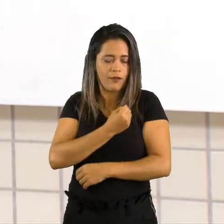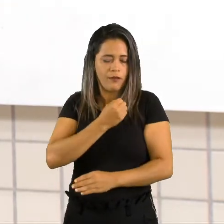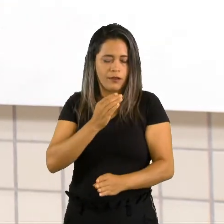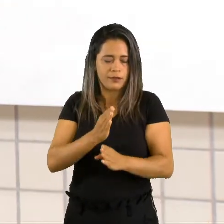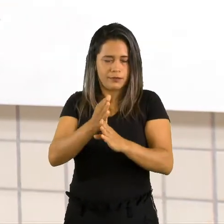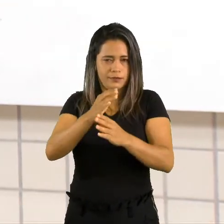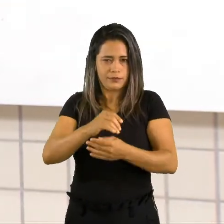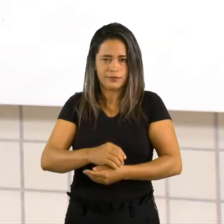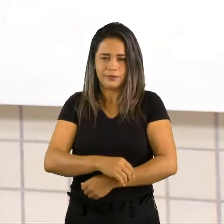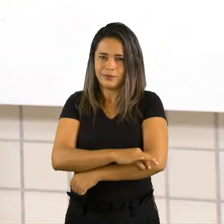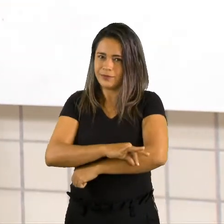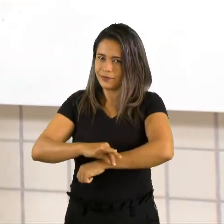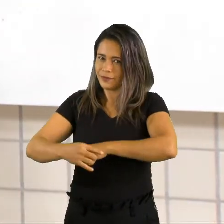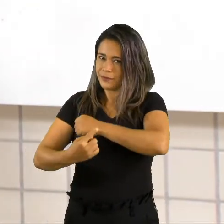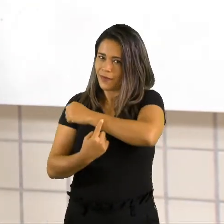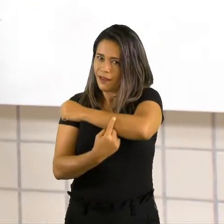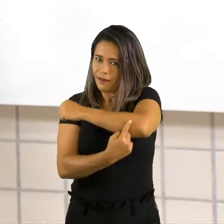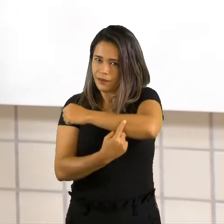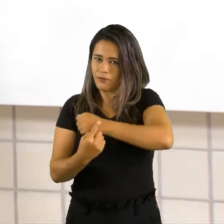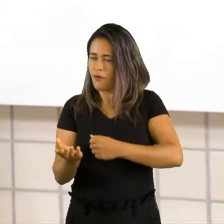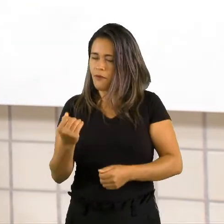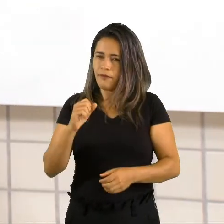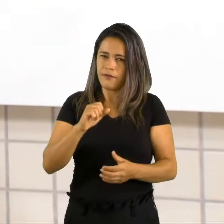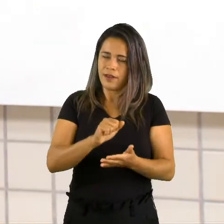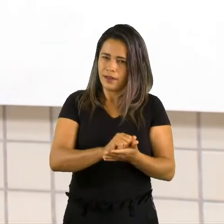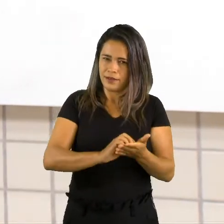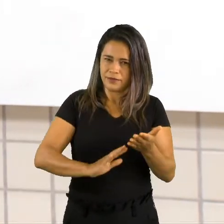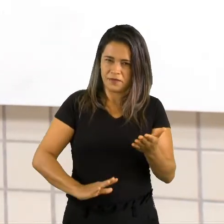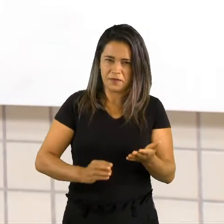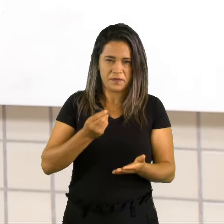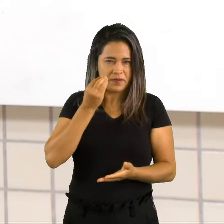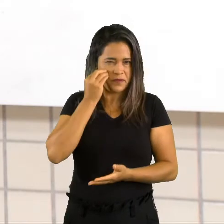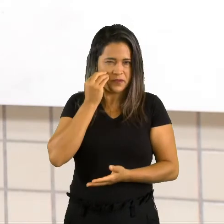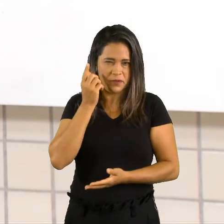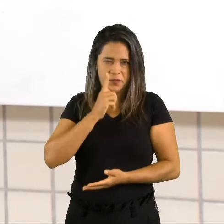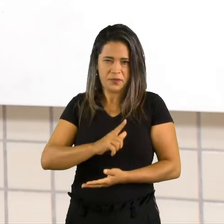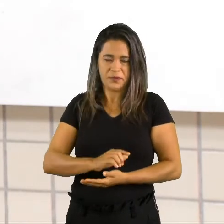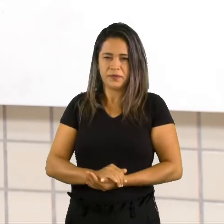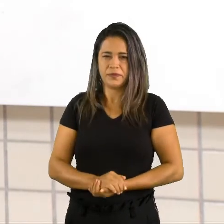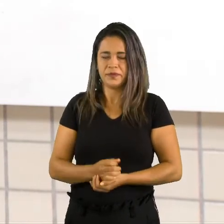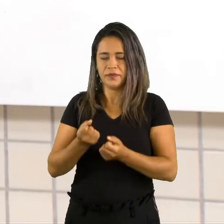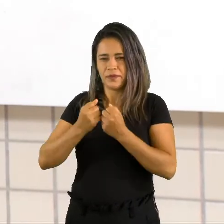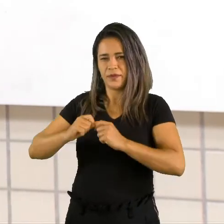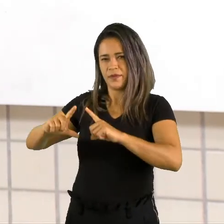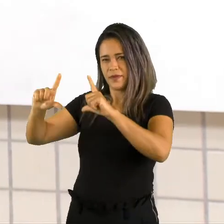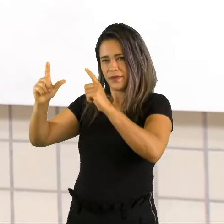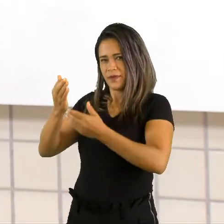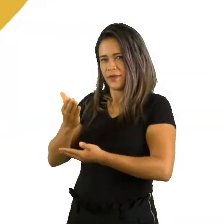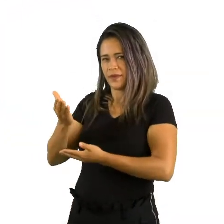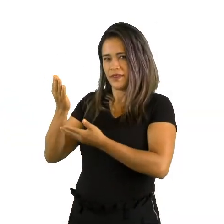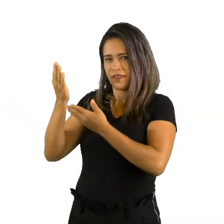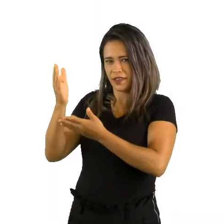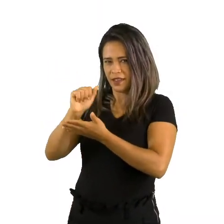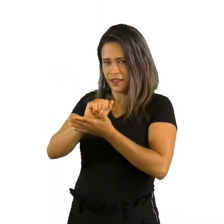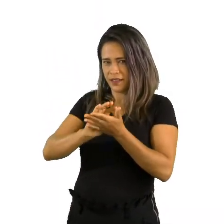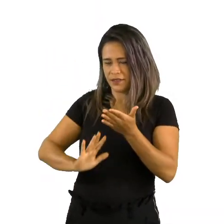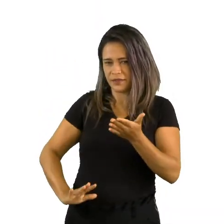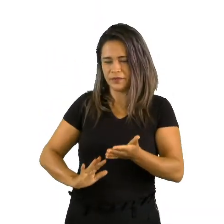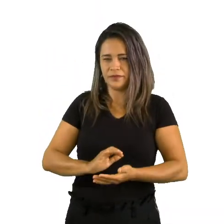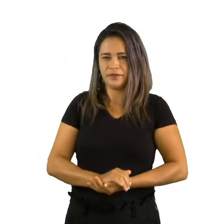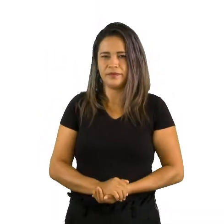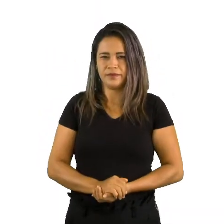bom, pessoal? Vamos lá fazer uma atividade para a gente ver se está tudo ok? Olha lá no slide a nossa atividade.